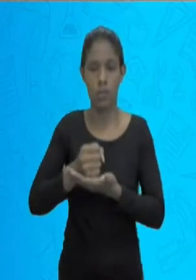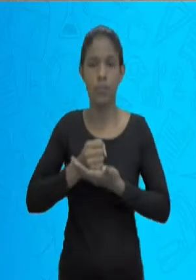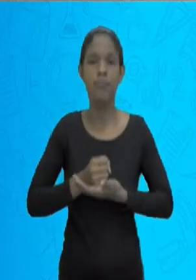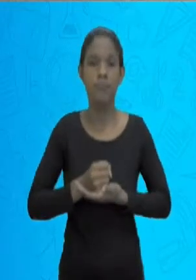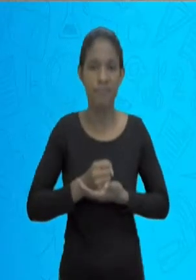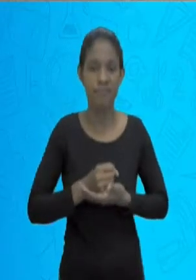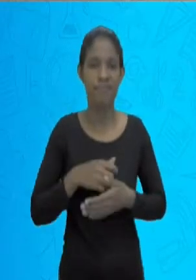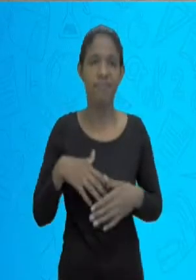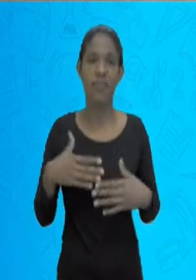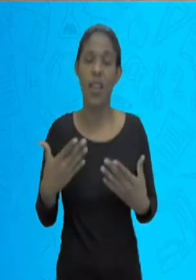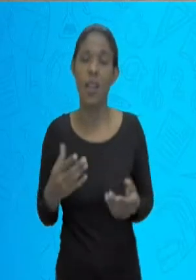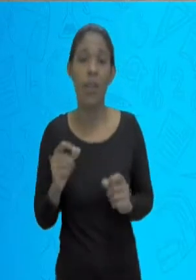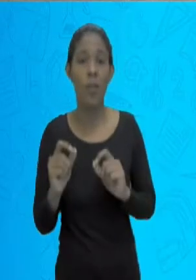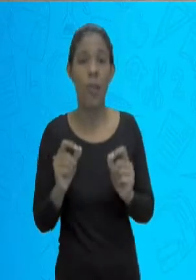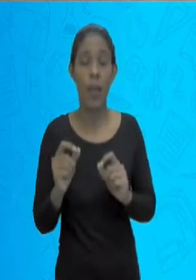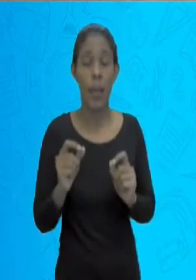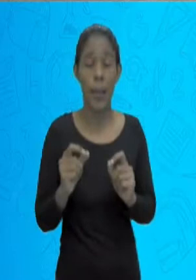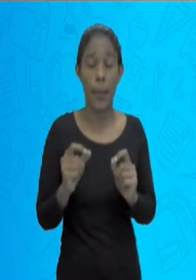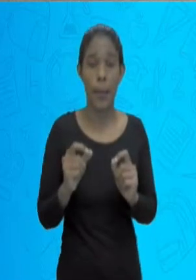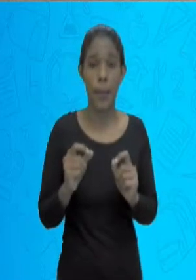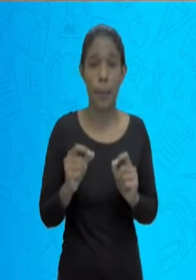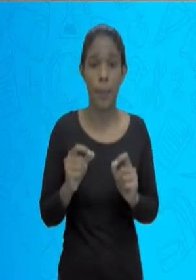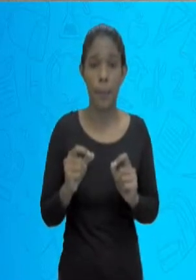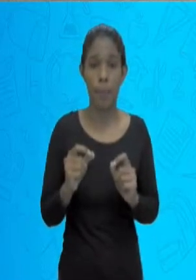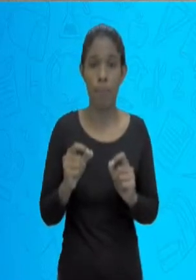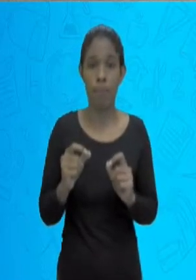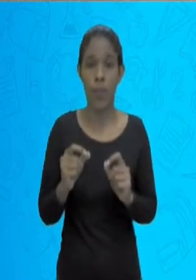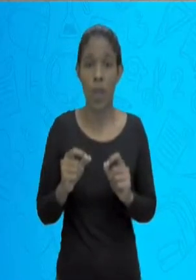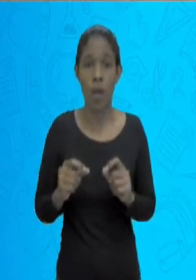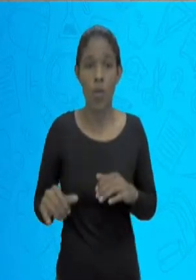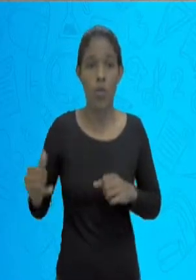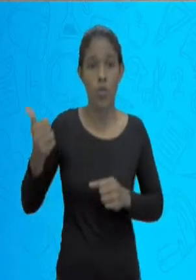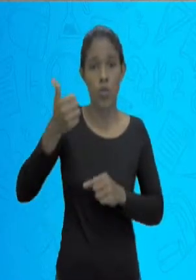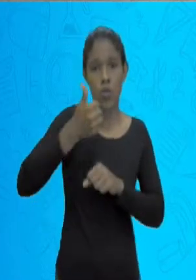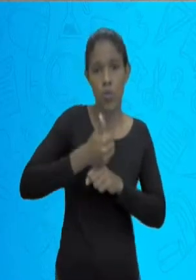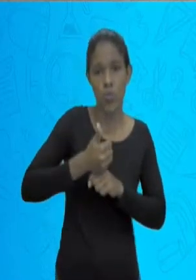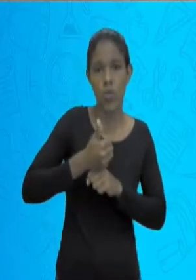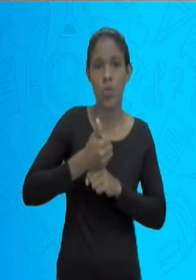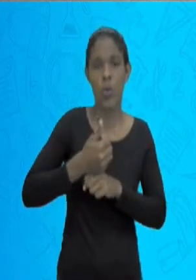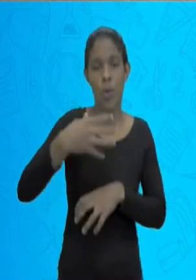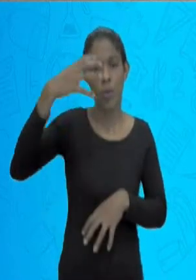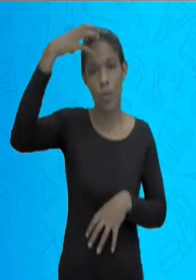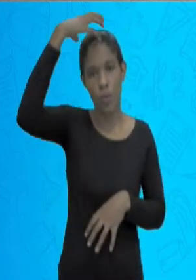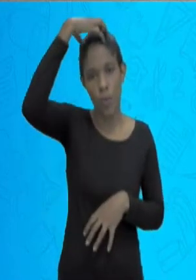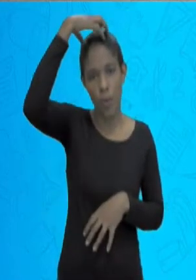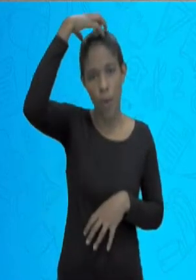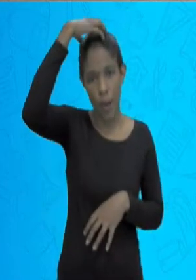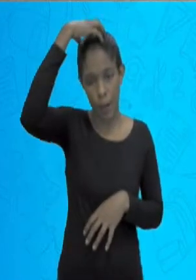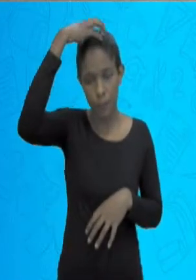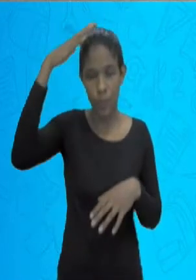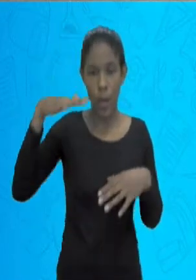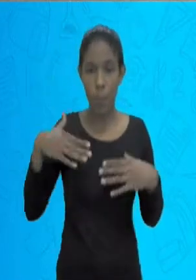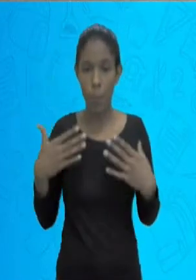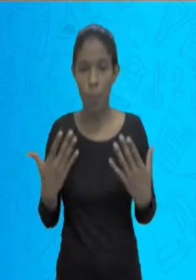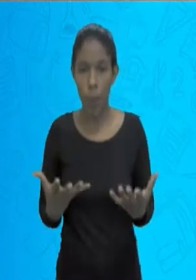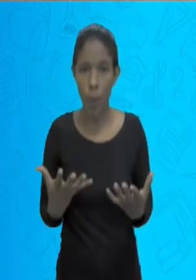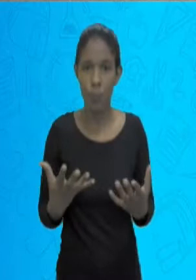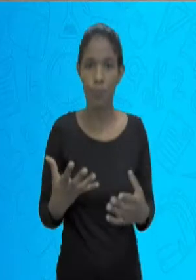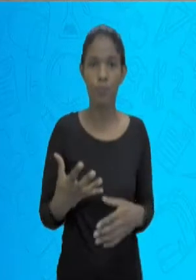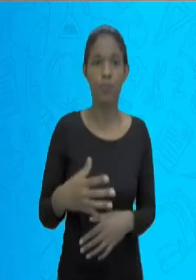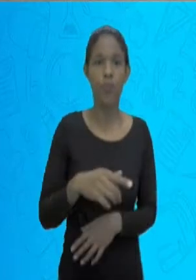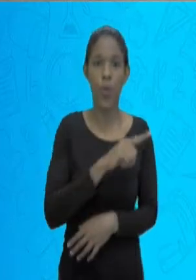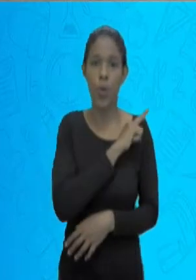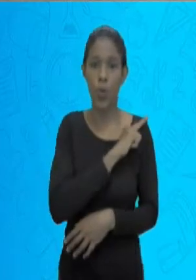França como cônsul. Apesar do governo ser compartilhado com outras pessoas,